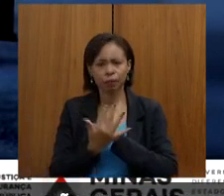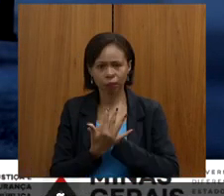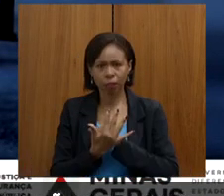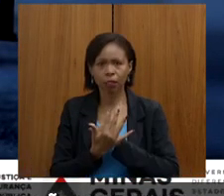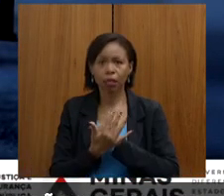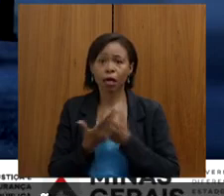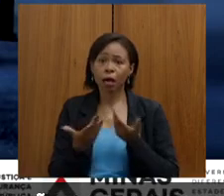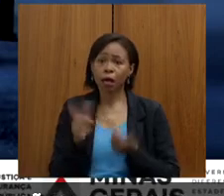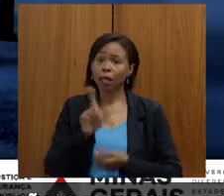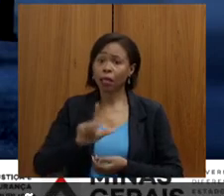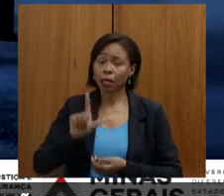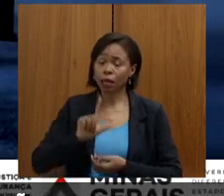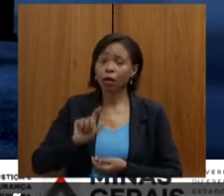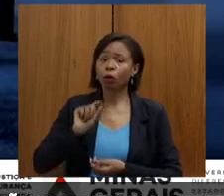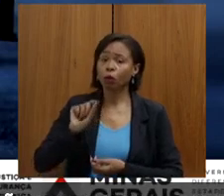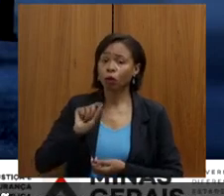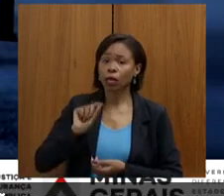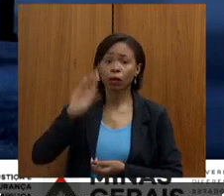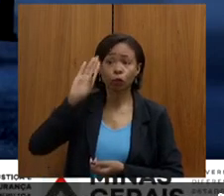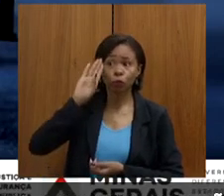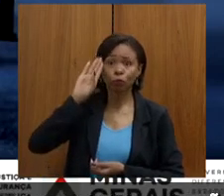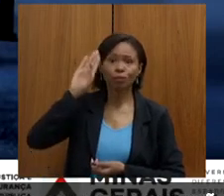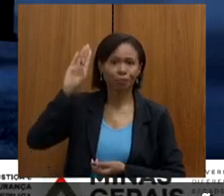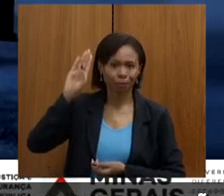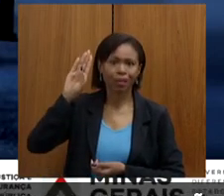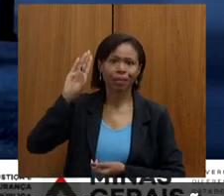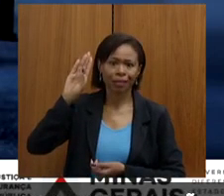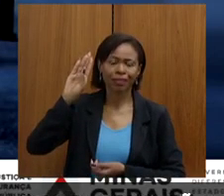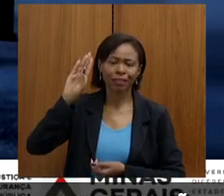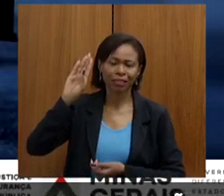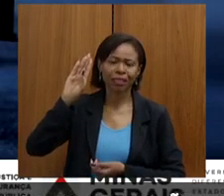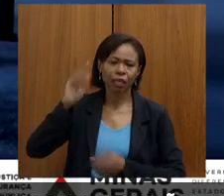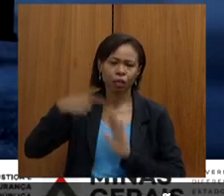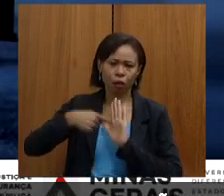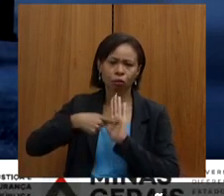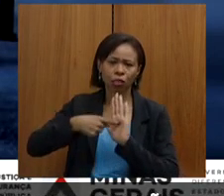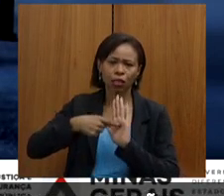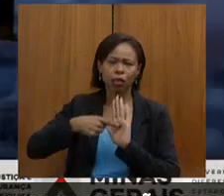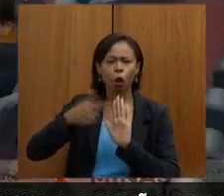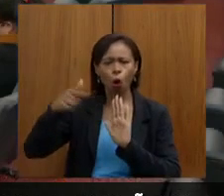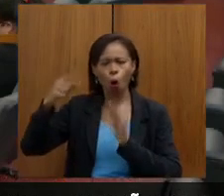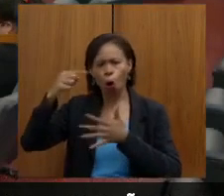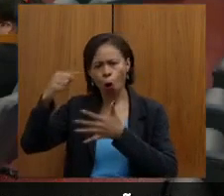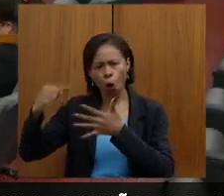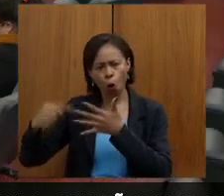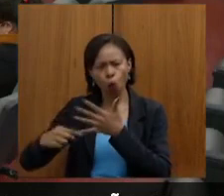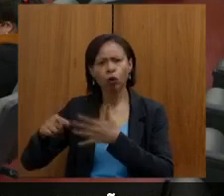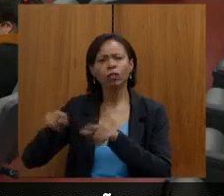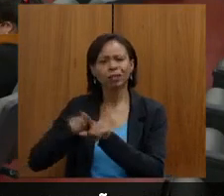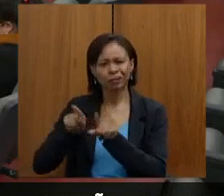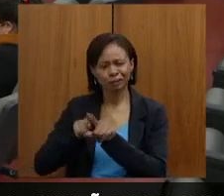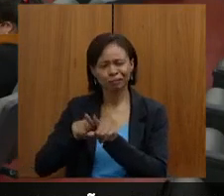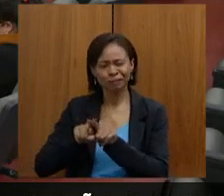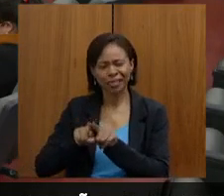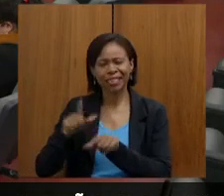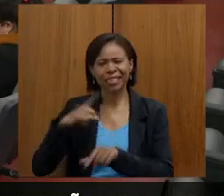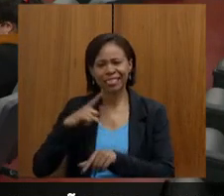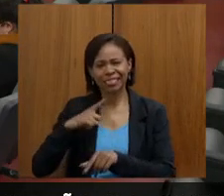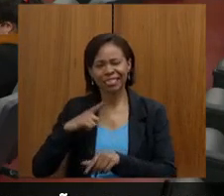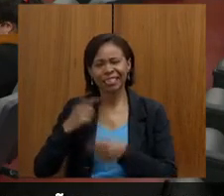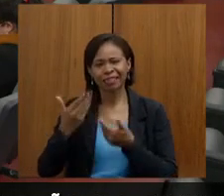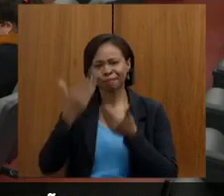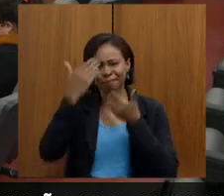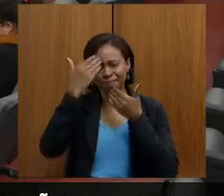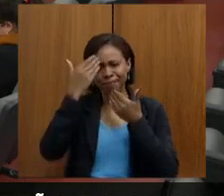obviamente os principais destaques nós teríamos muito mais para poder dizer no que se refere a essas ações Muito obrigado